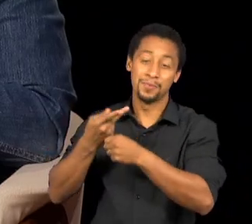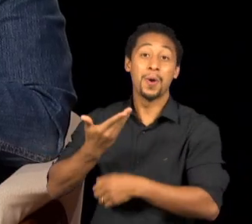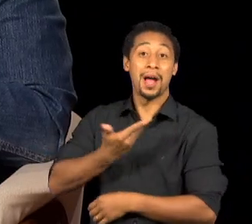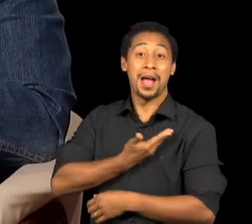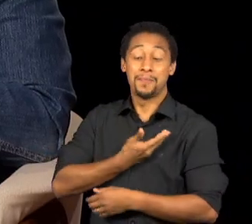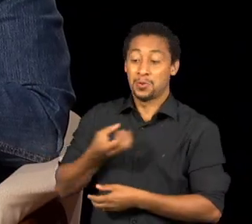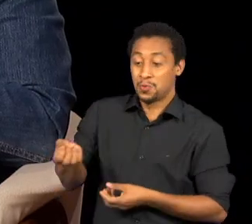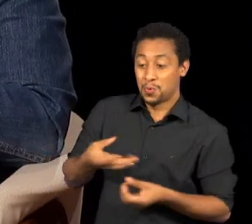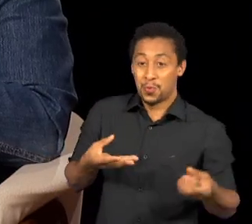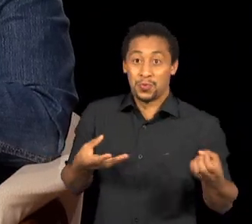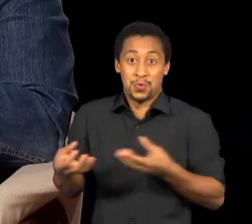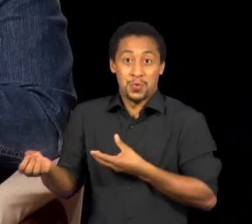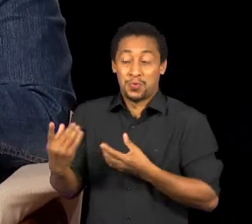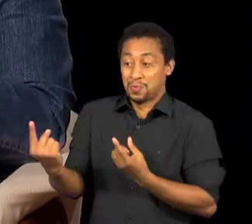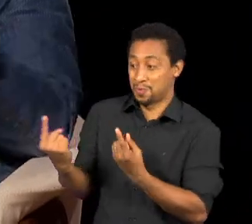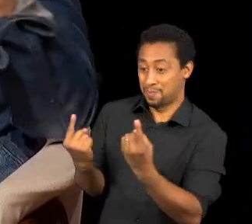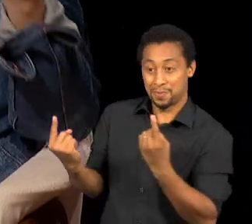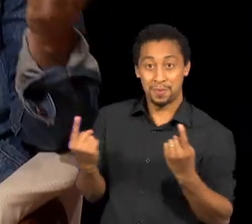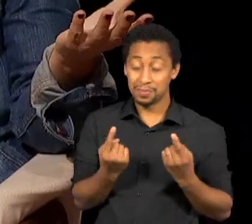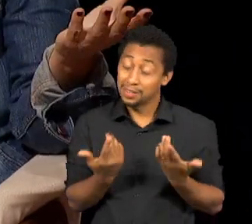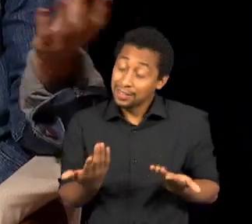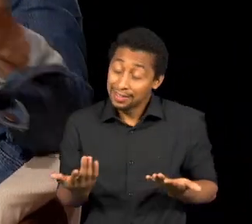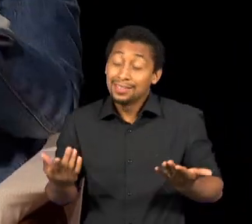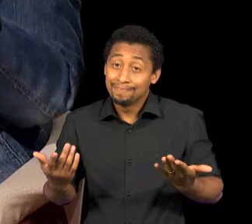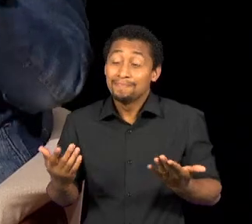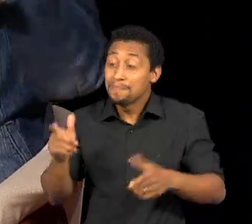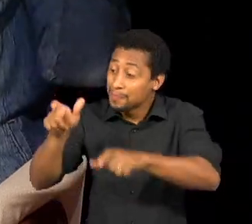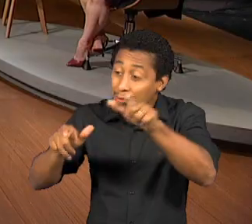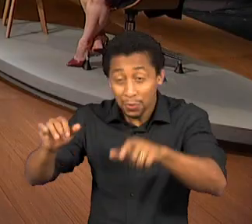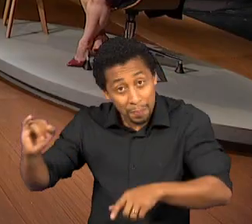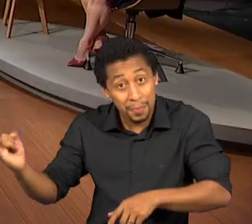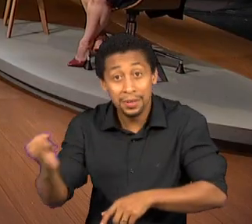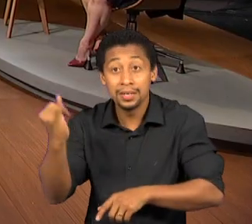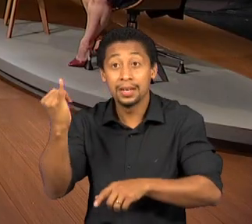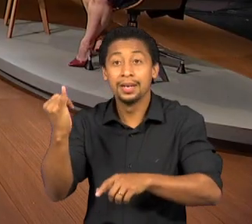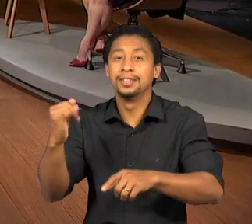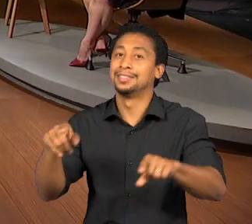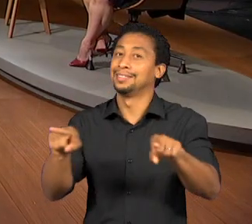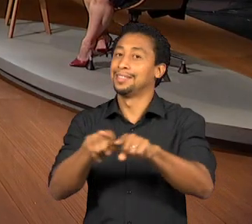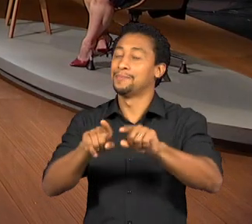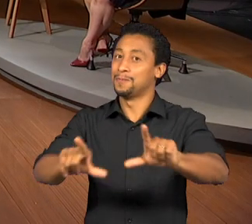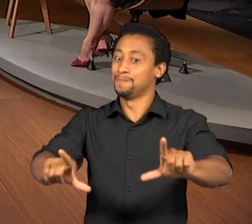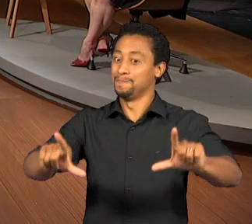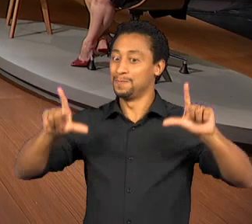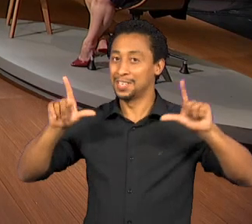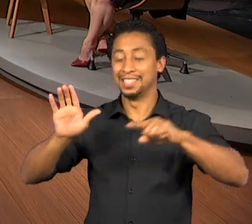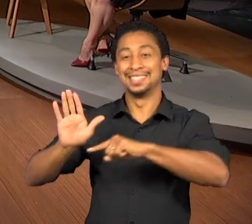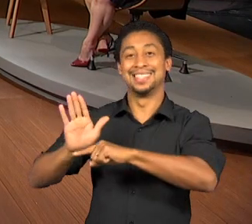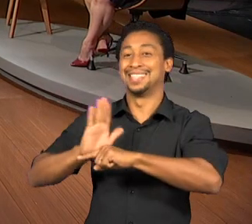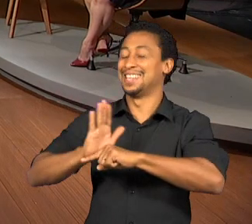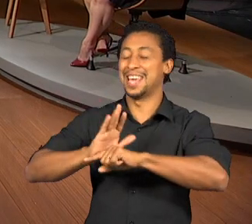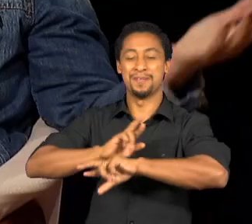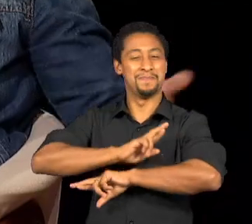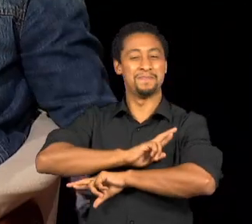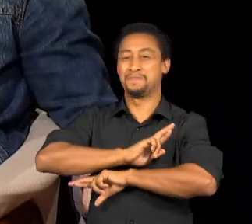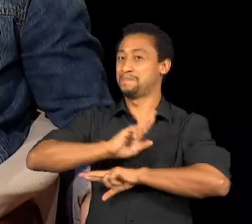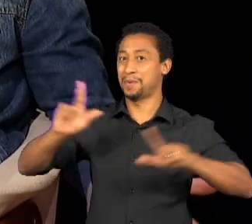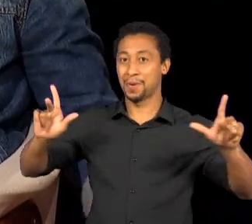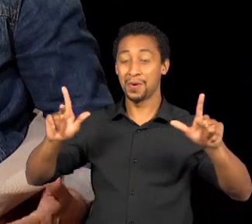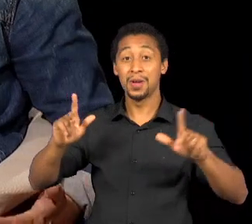muito importantes também. E cinema, que era outra coisa. Quando eu me vi na tela,